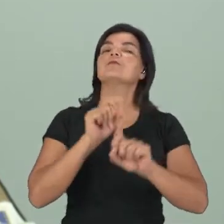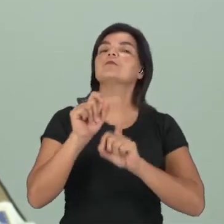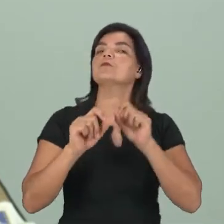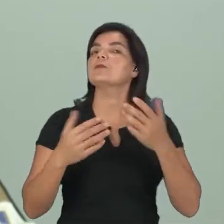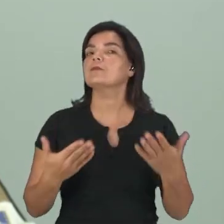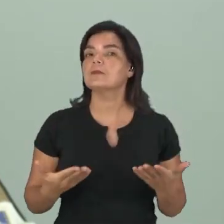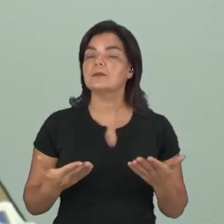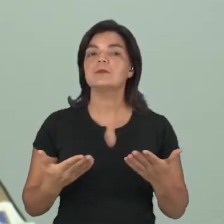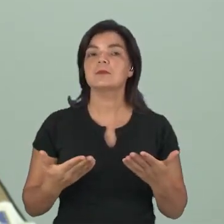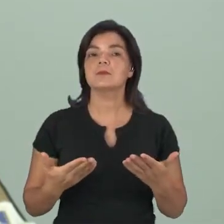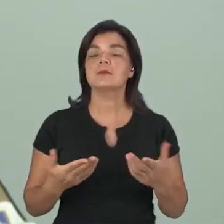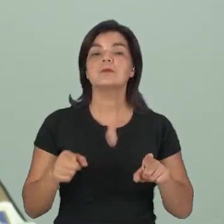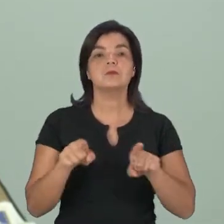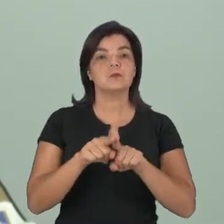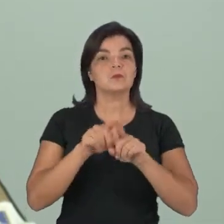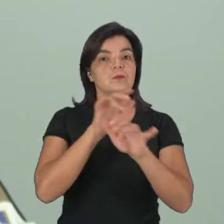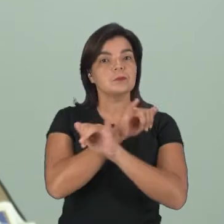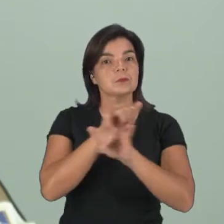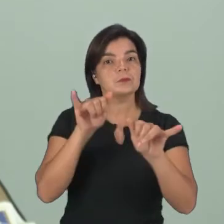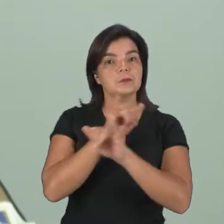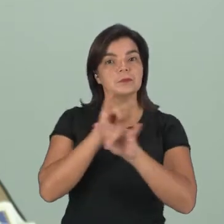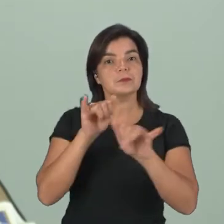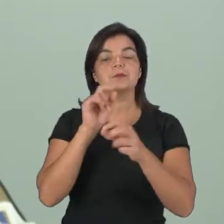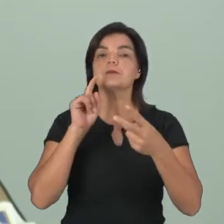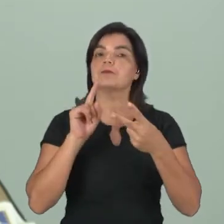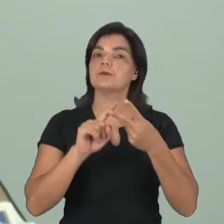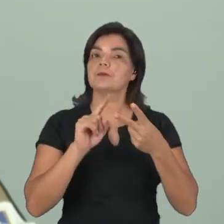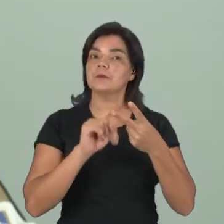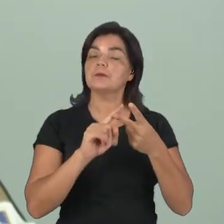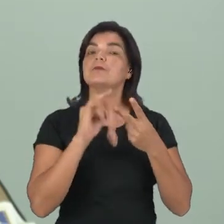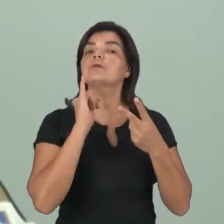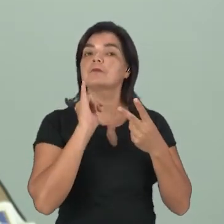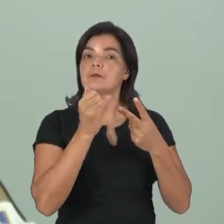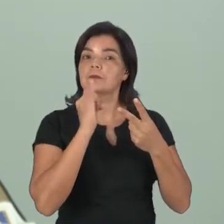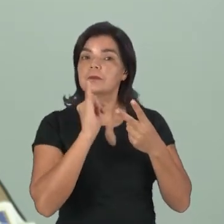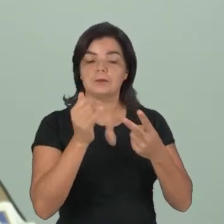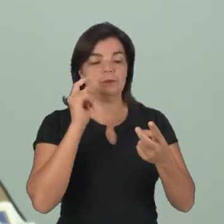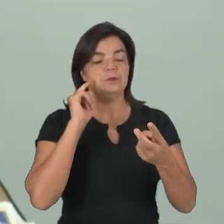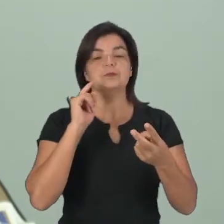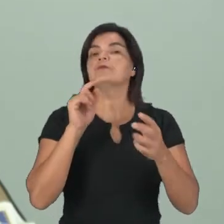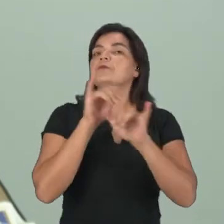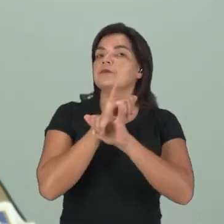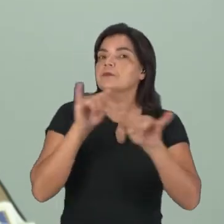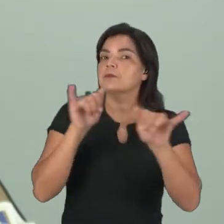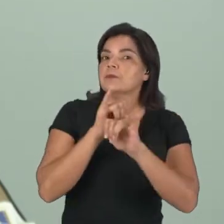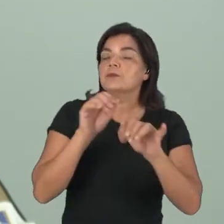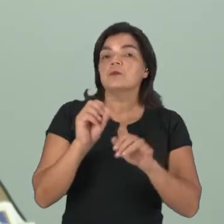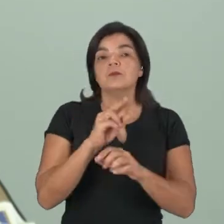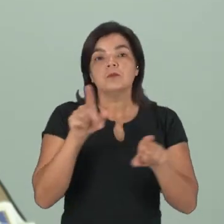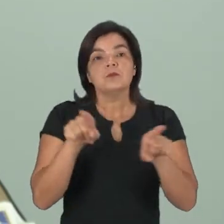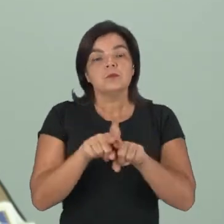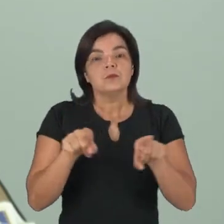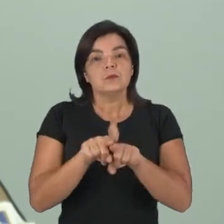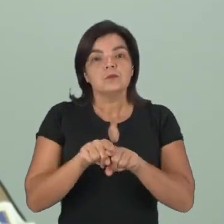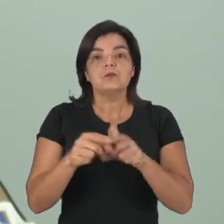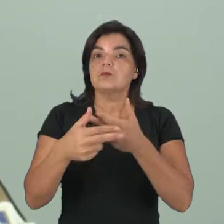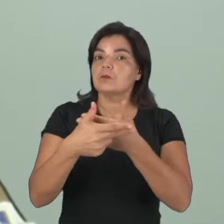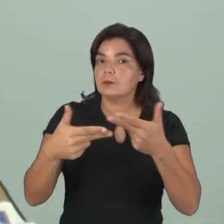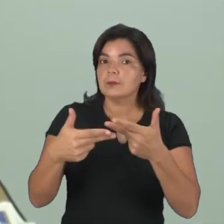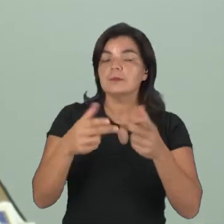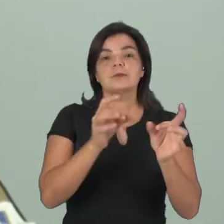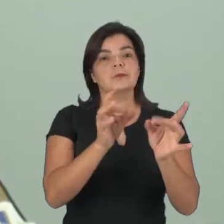servem para fazer a propaganda para anunciar uma propaga é o mesmo aquele